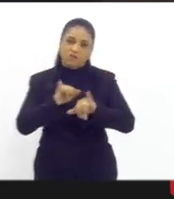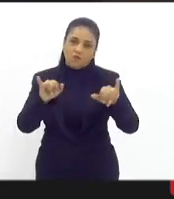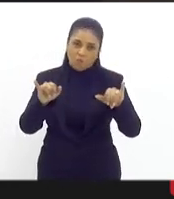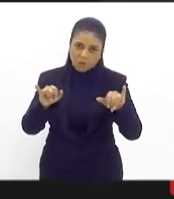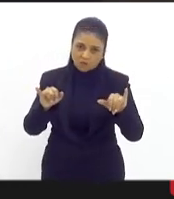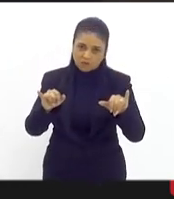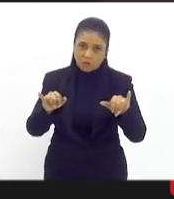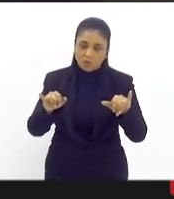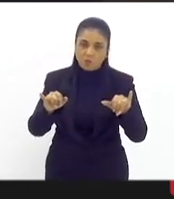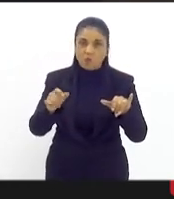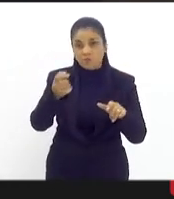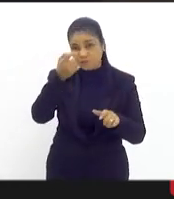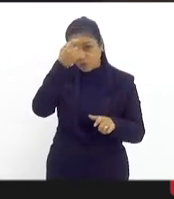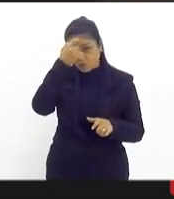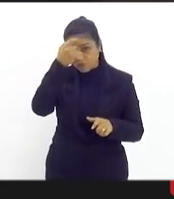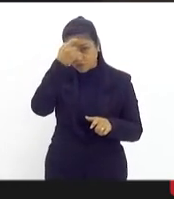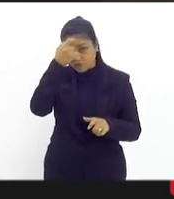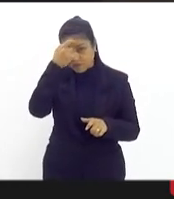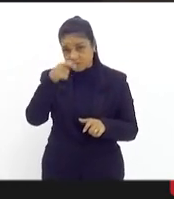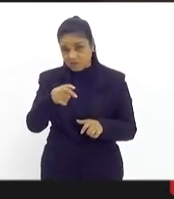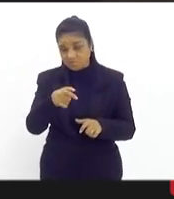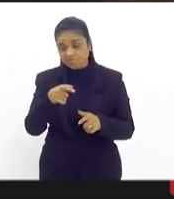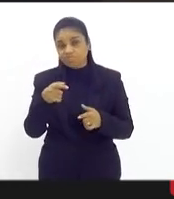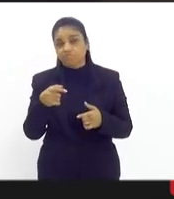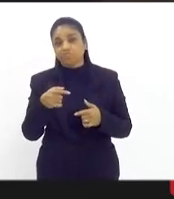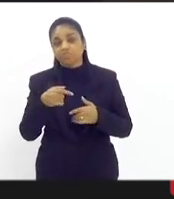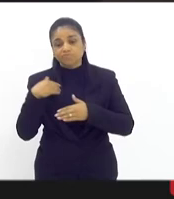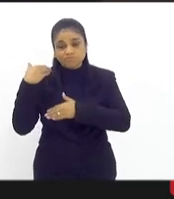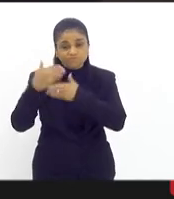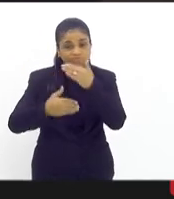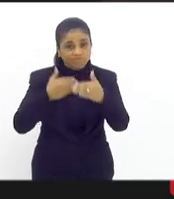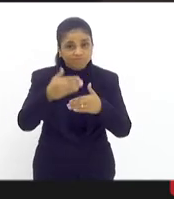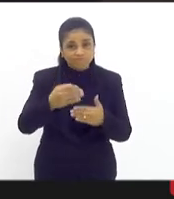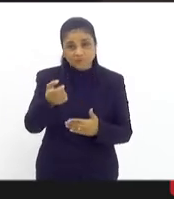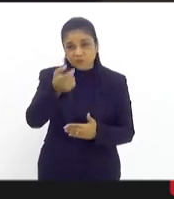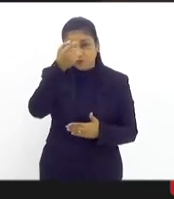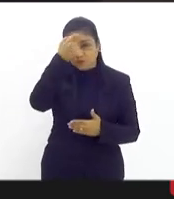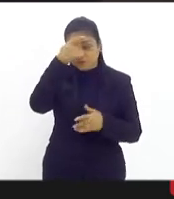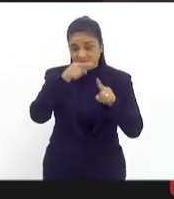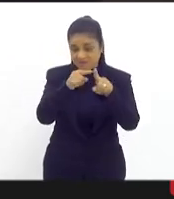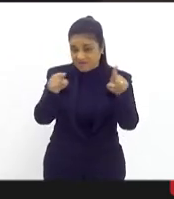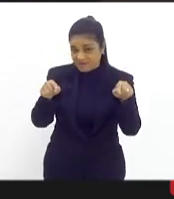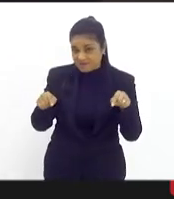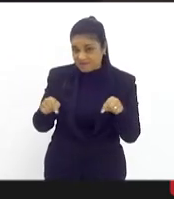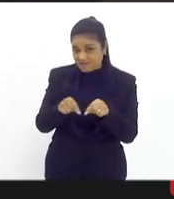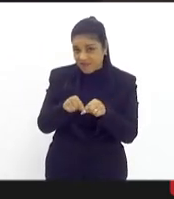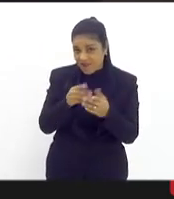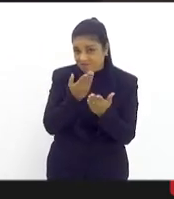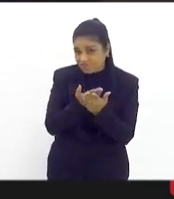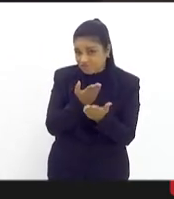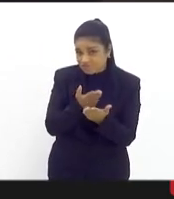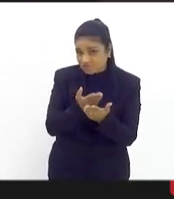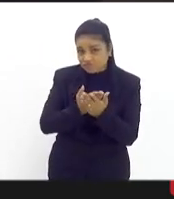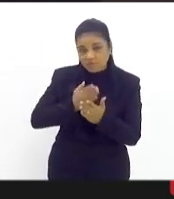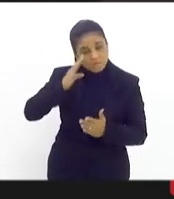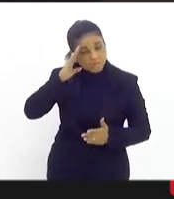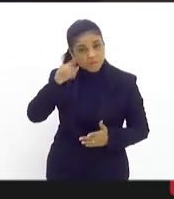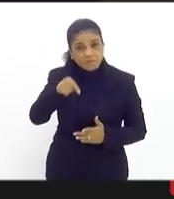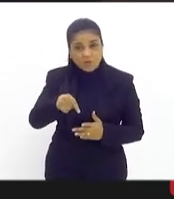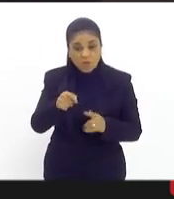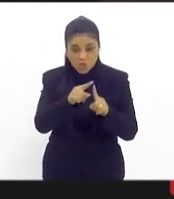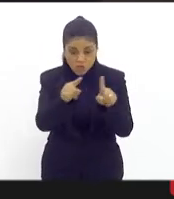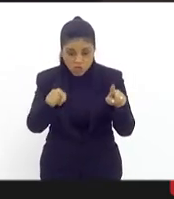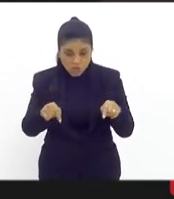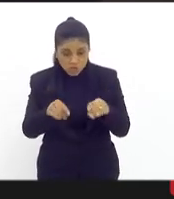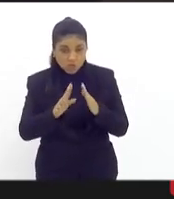ser veiculados, e esse processo de conscientização dentro da sala de aula é fundamental. Se a gente pensa na escola como um local